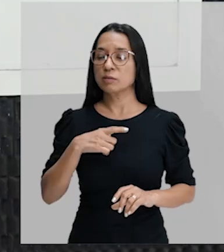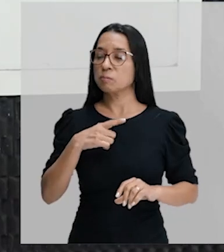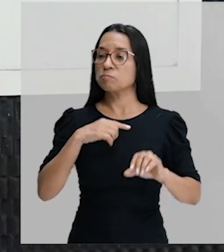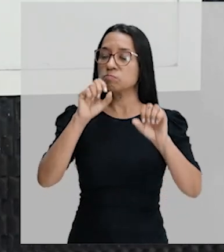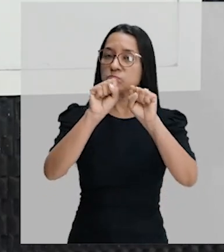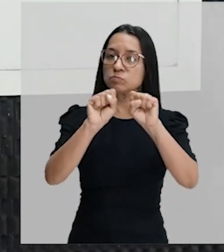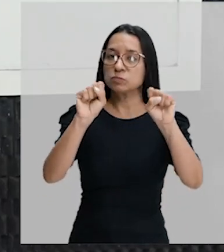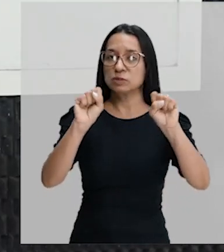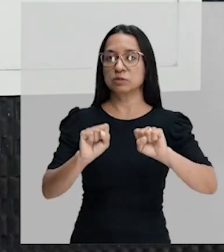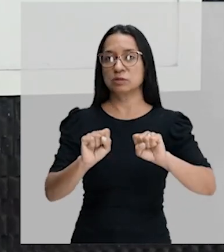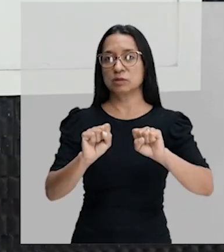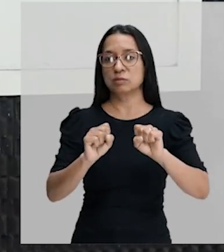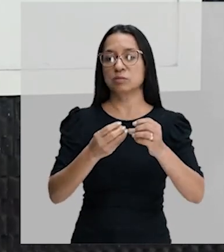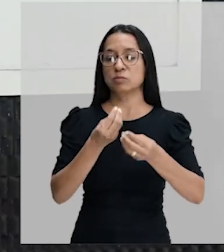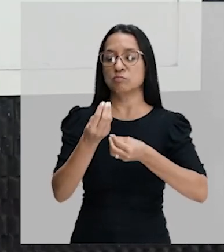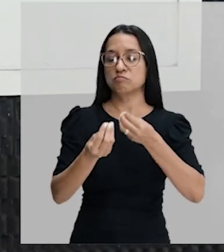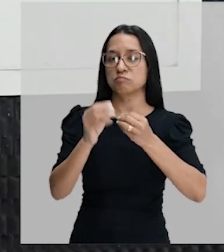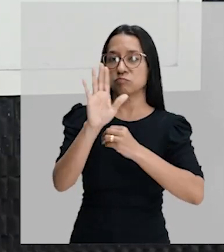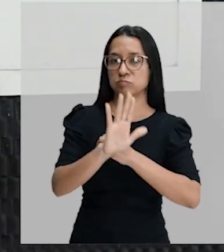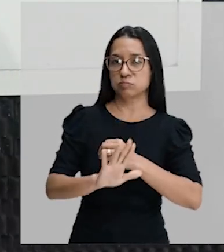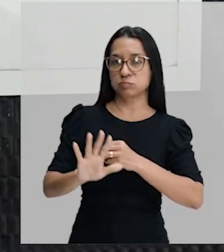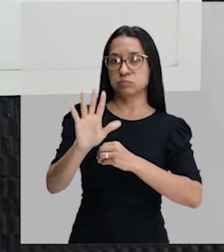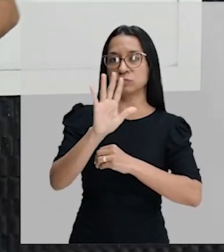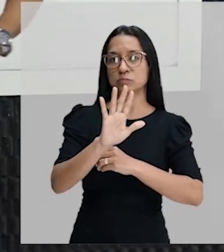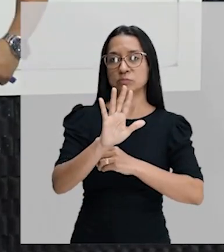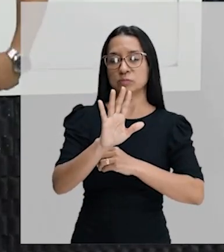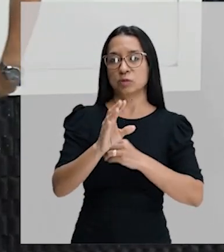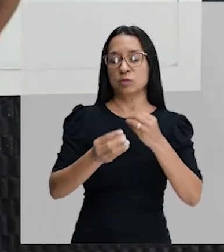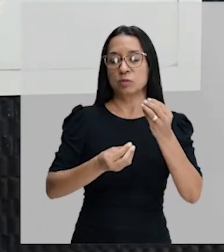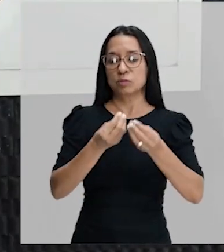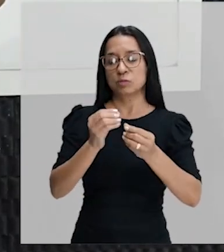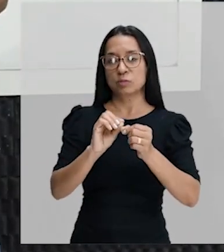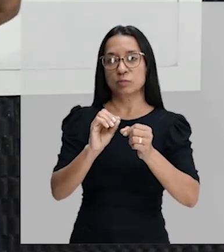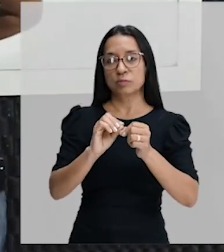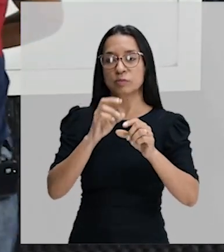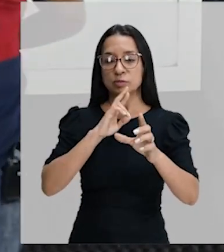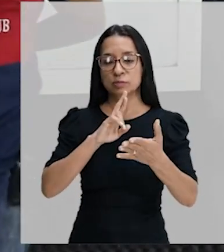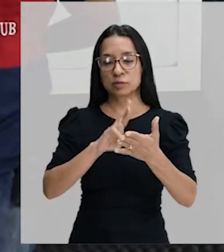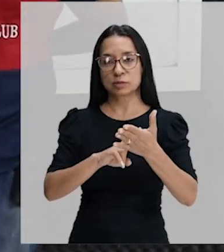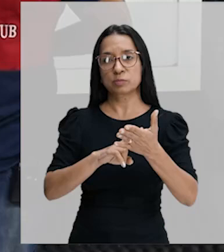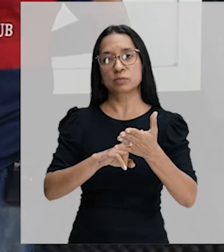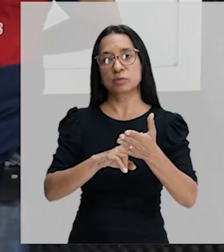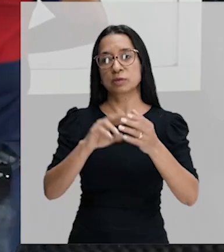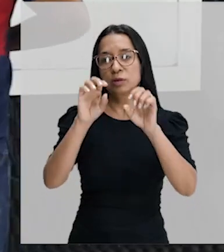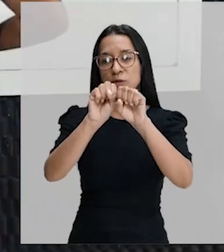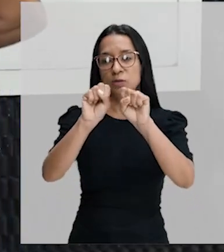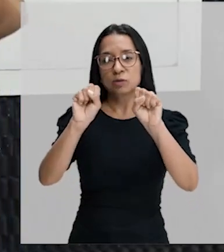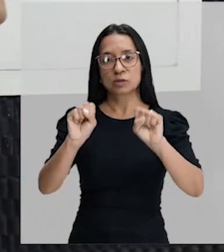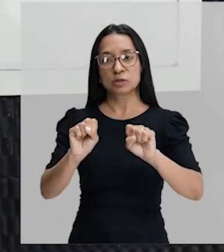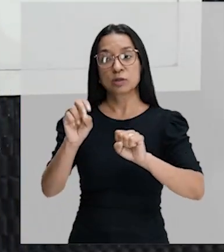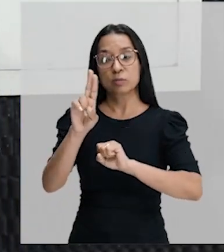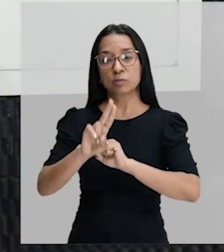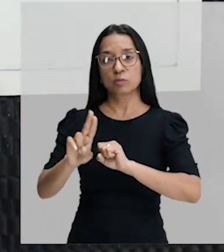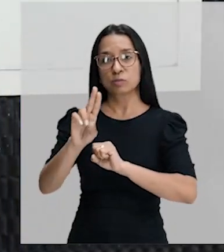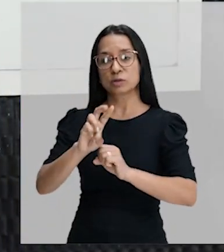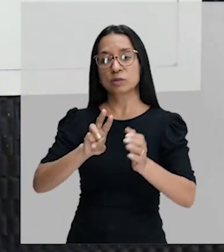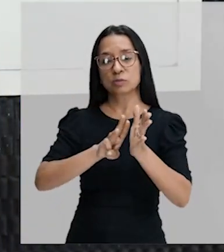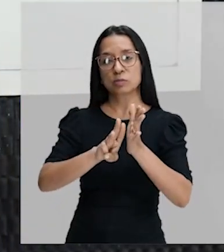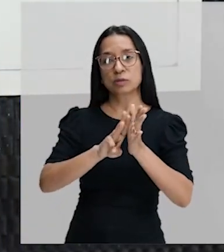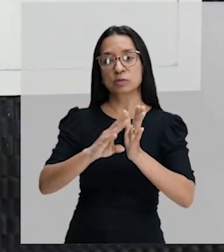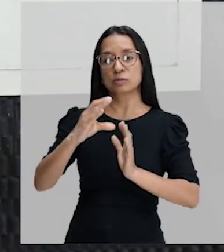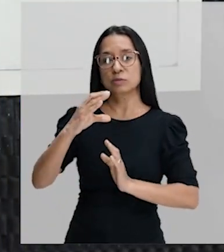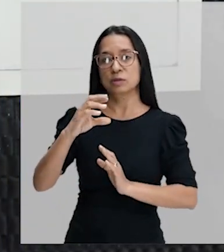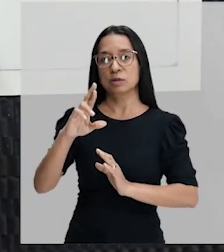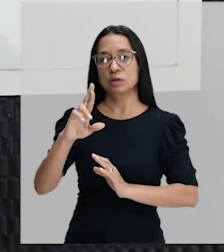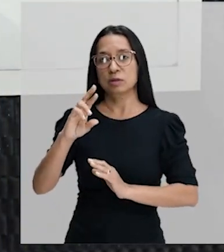sistema na sua forma geral. Então, como é que a gente faz para resolver esse sistema pelo método de Cramer? Primeira coisa a fazer,